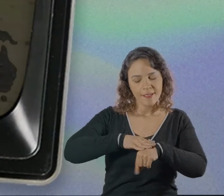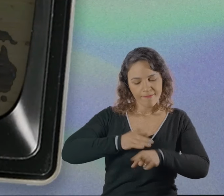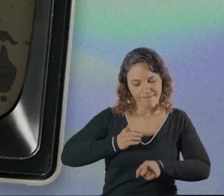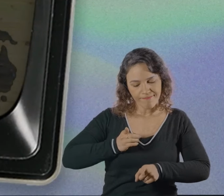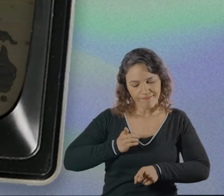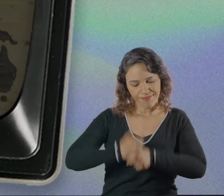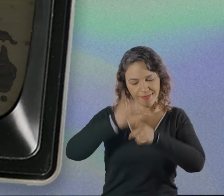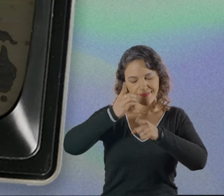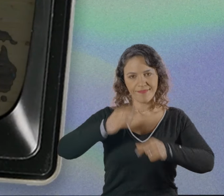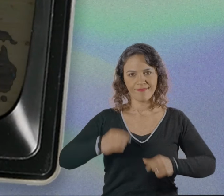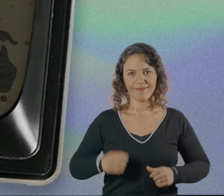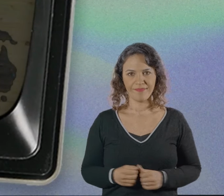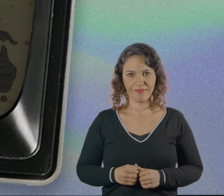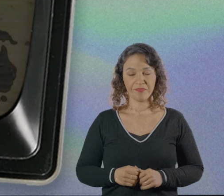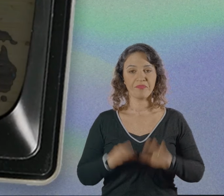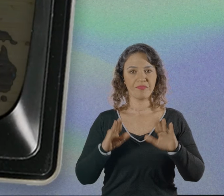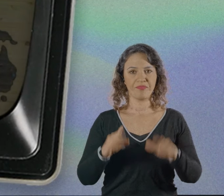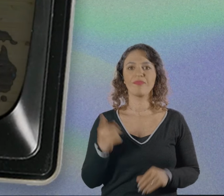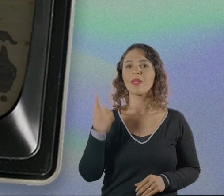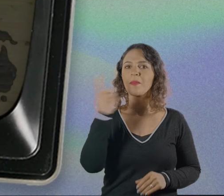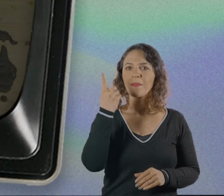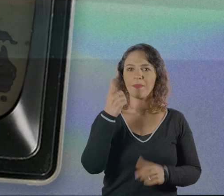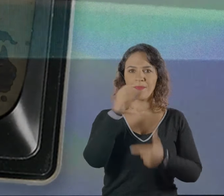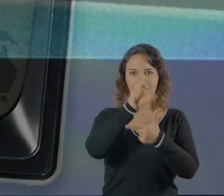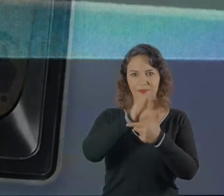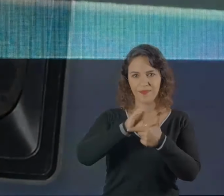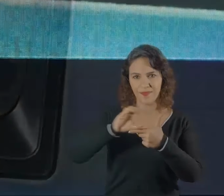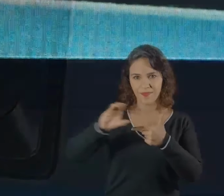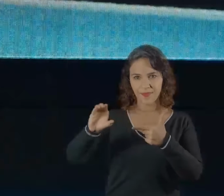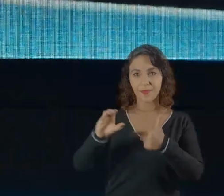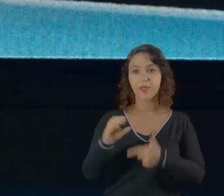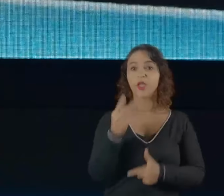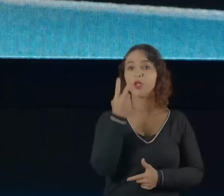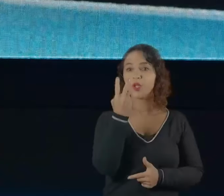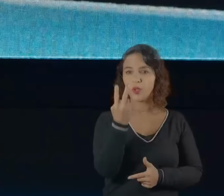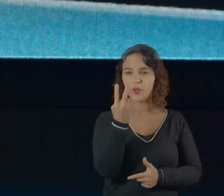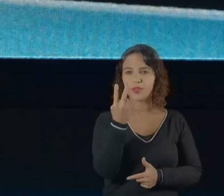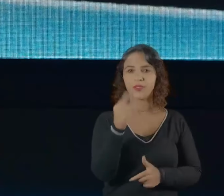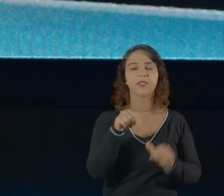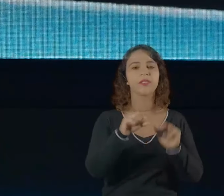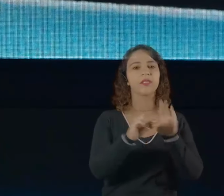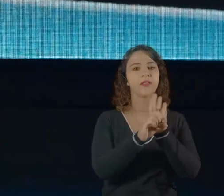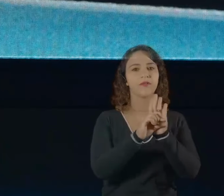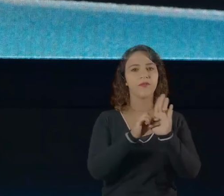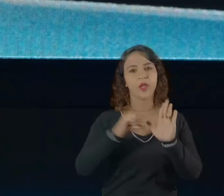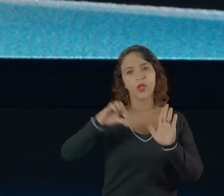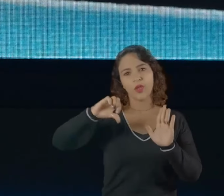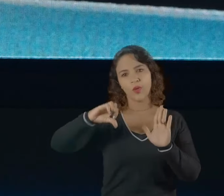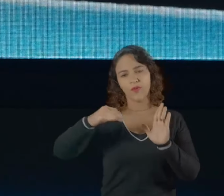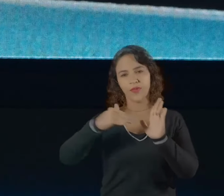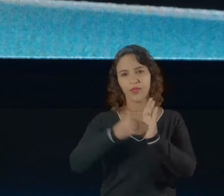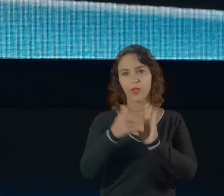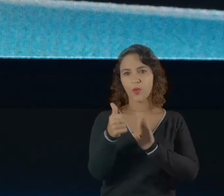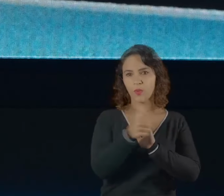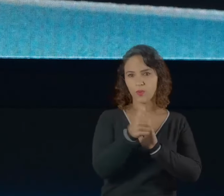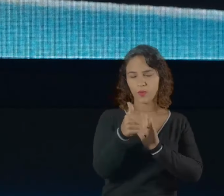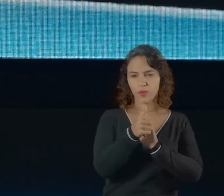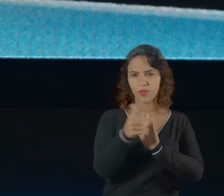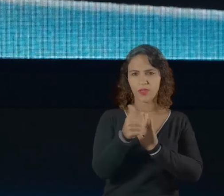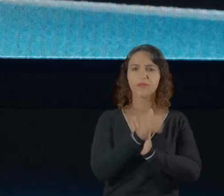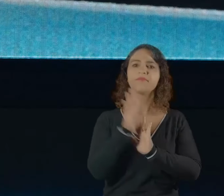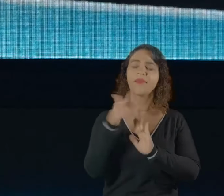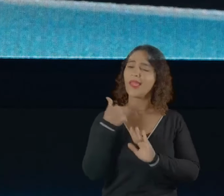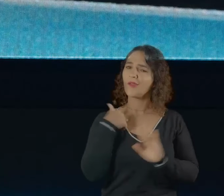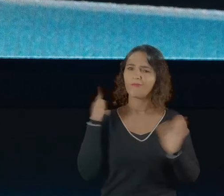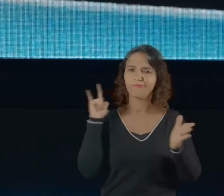1 Coríntios 2, 9 a 11, É um texto que eu amo muito, mas a grande maioria